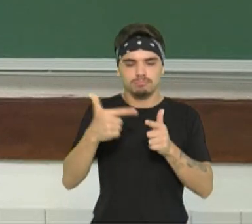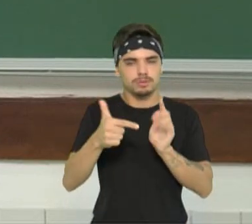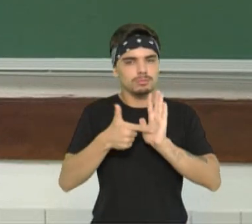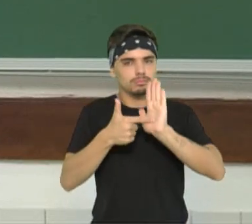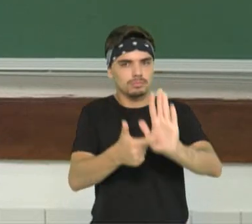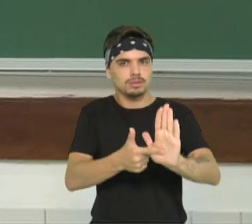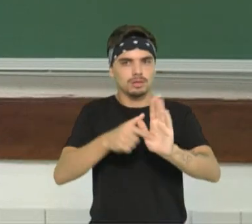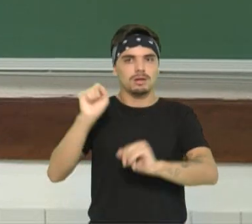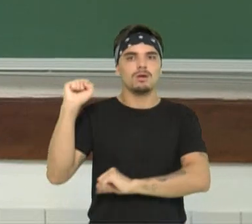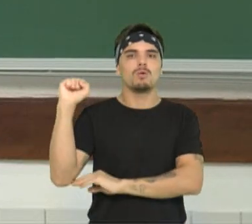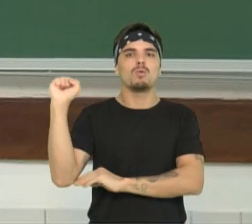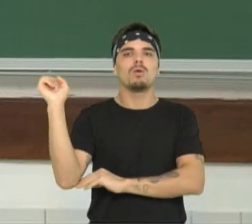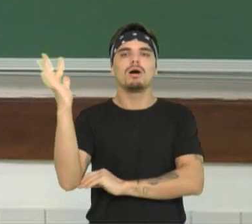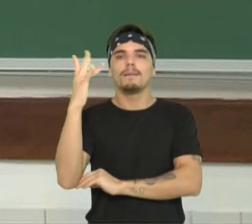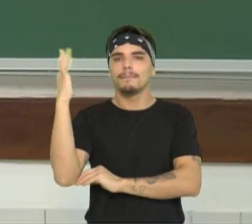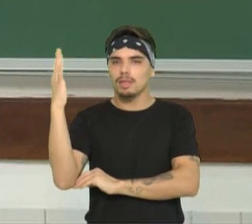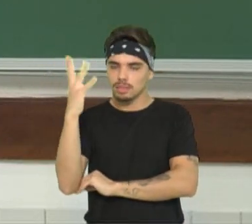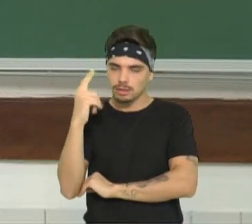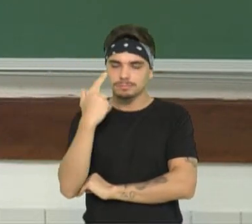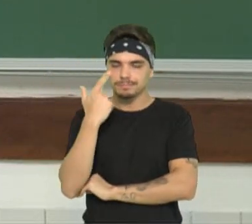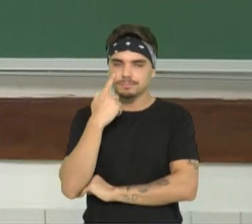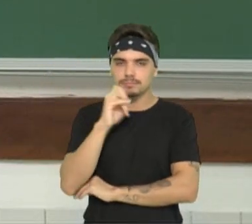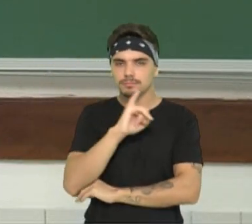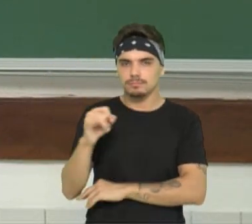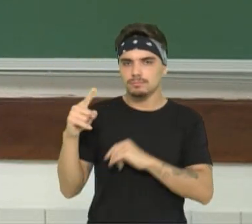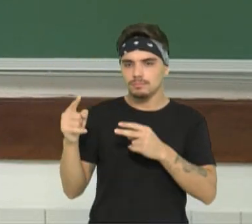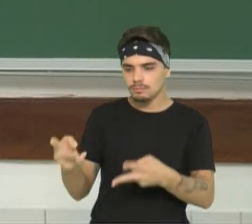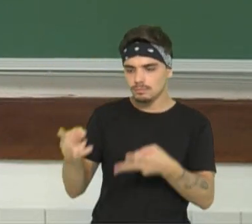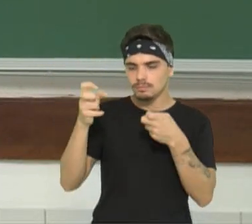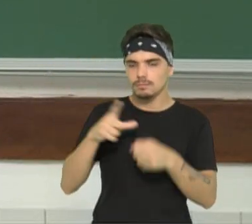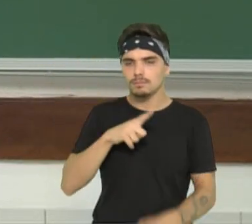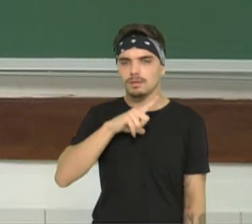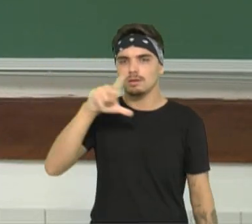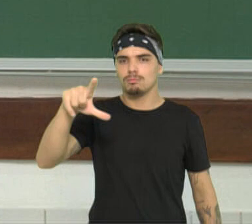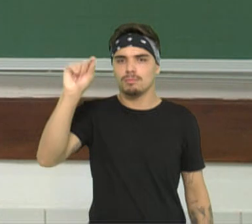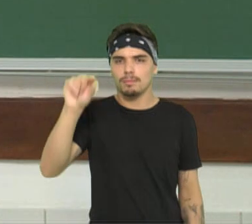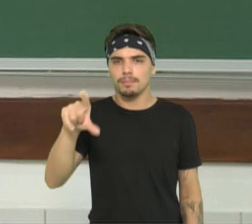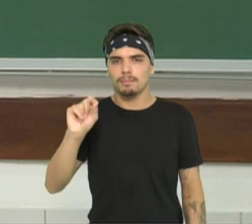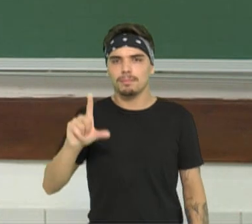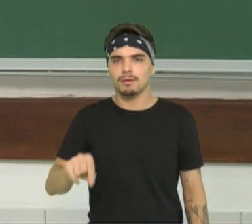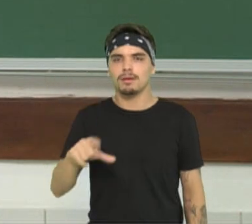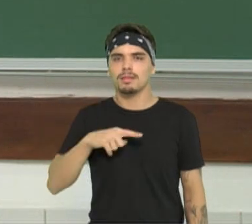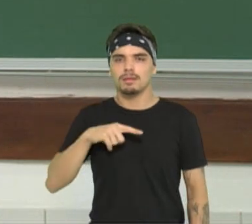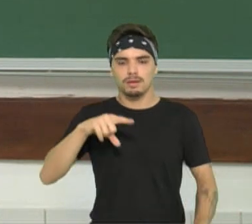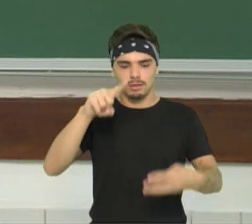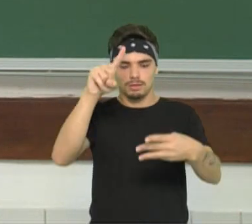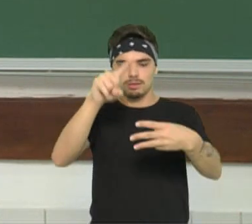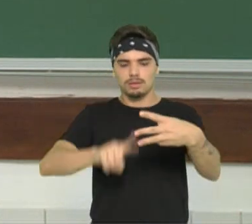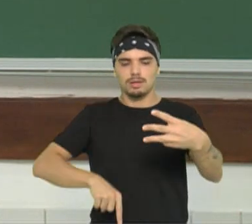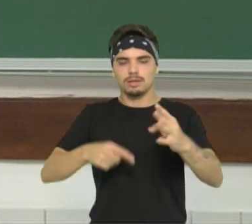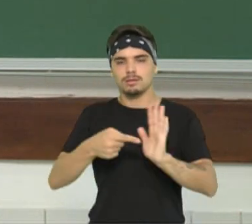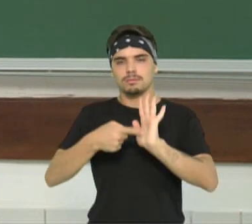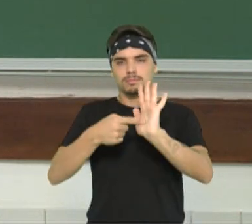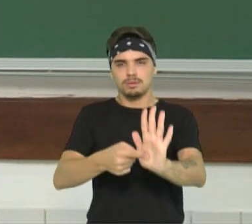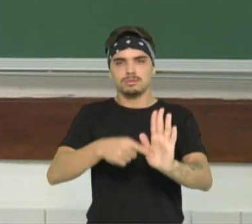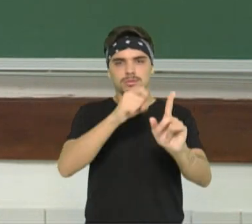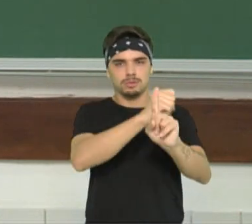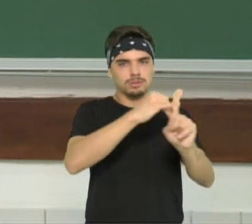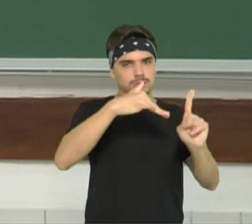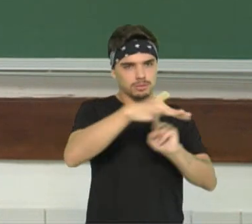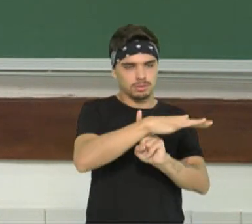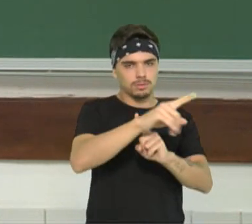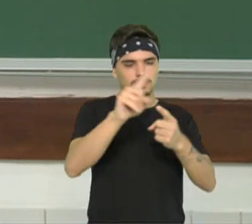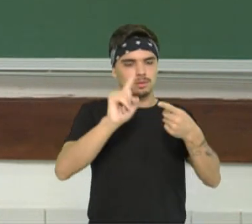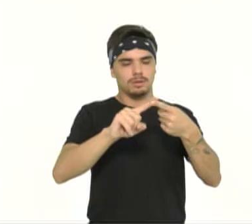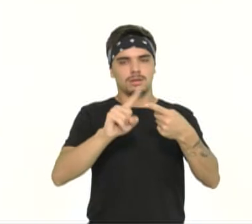ordem ambiental. Se a gente for olhar aqui, das opções, 3 delas apresentam problemas de ordem social.